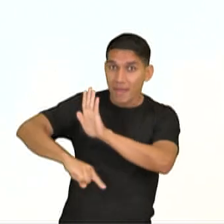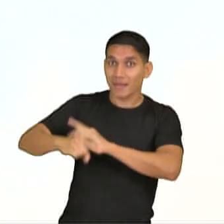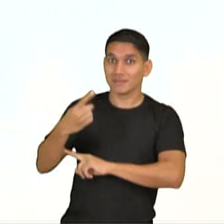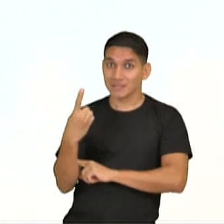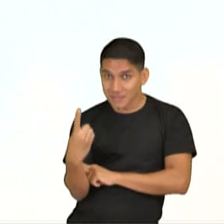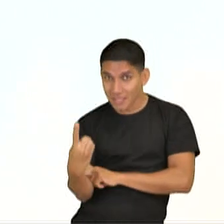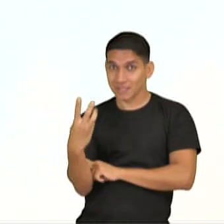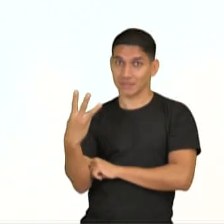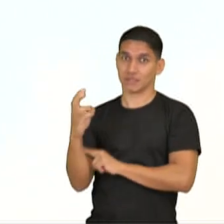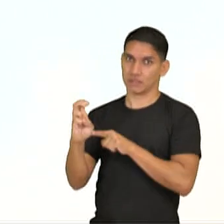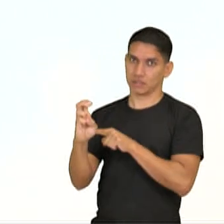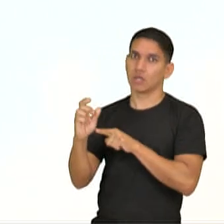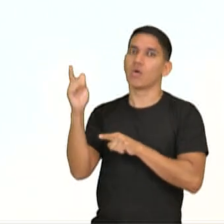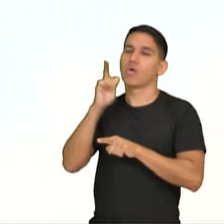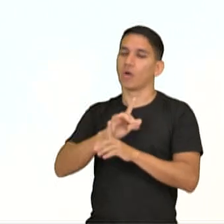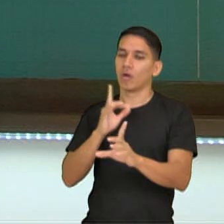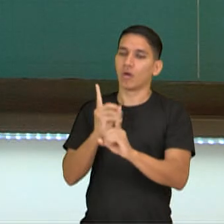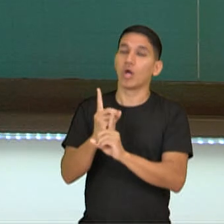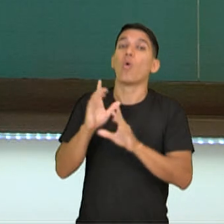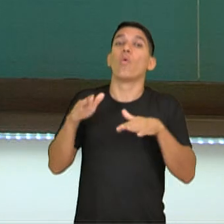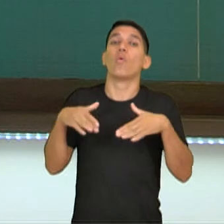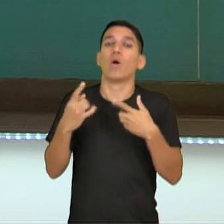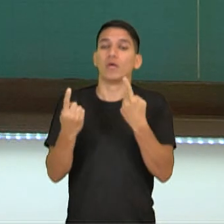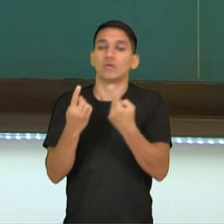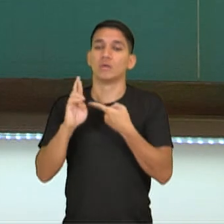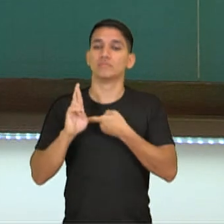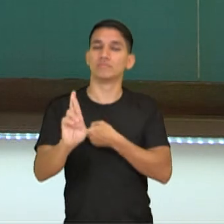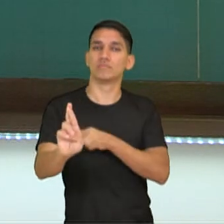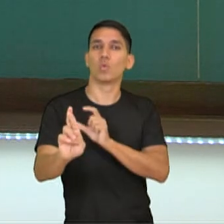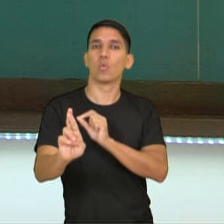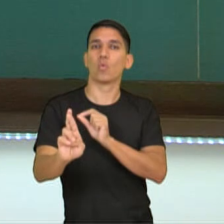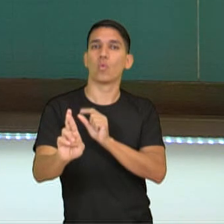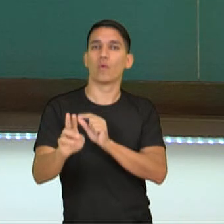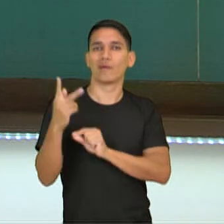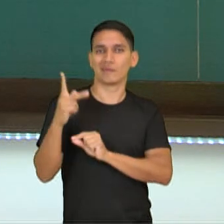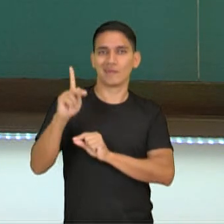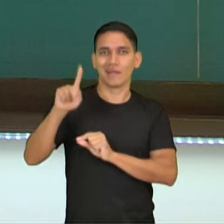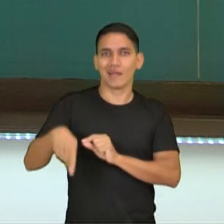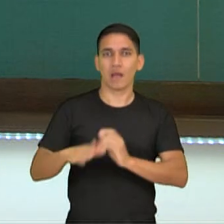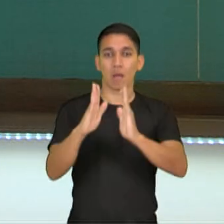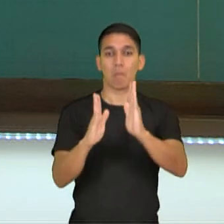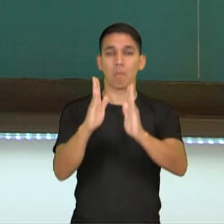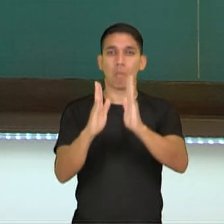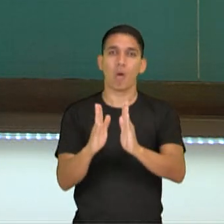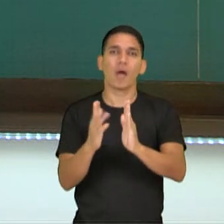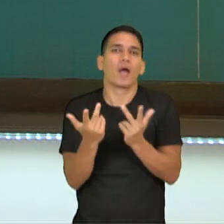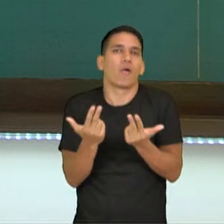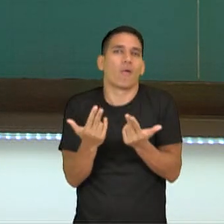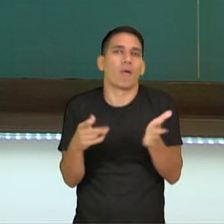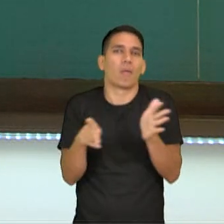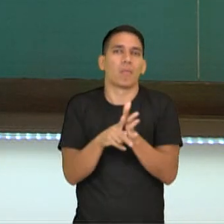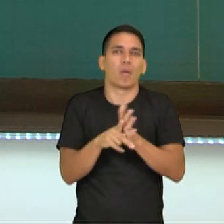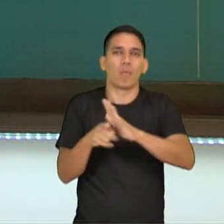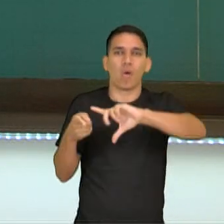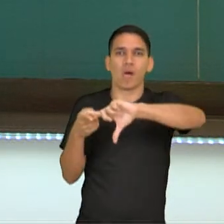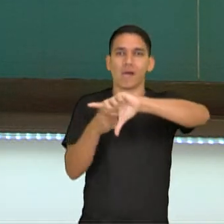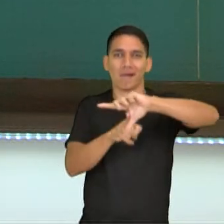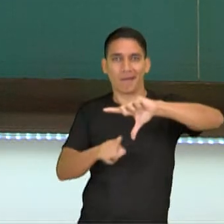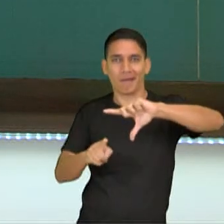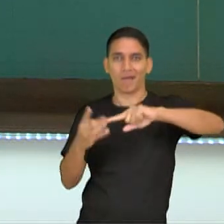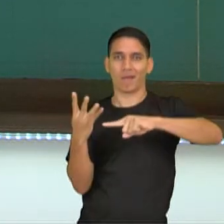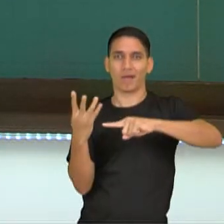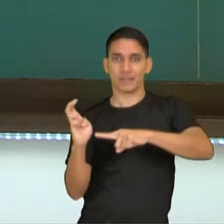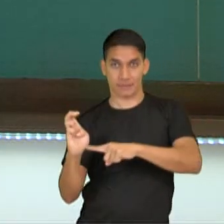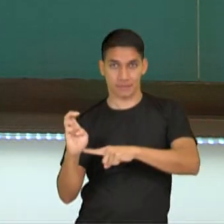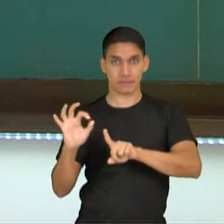135 e chego de que ele terá valores em módulo iguais aos valores do ângulo de 45 graus.